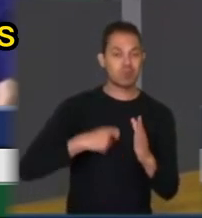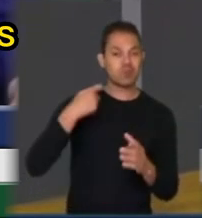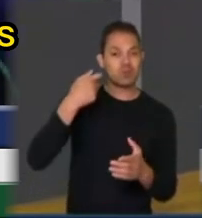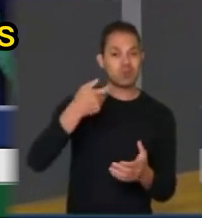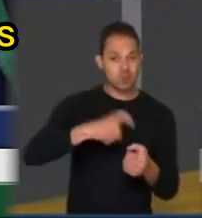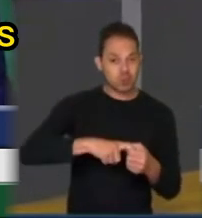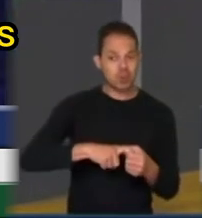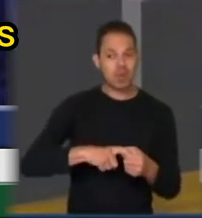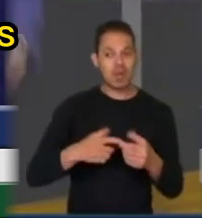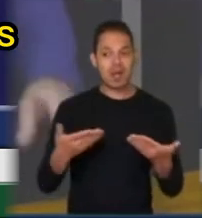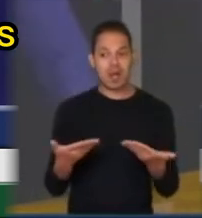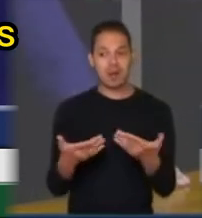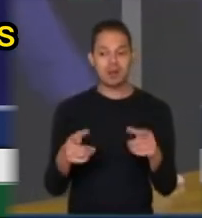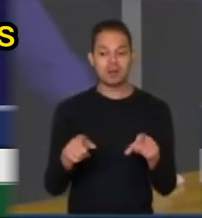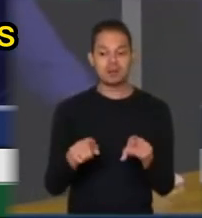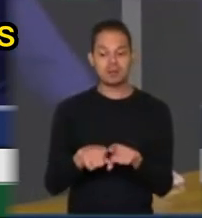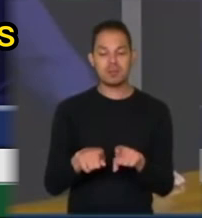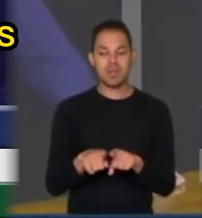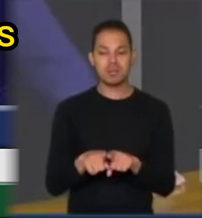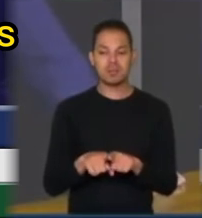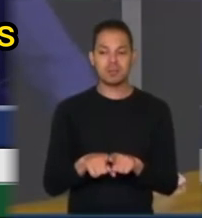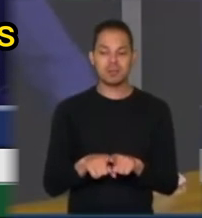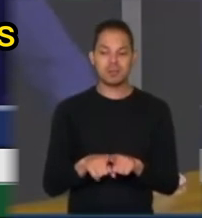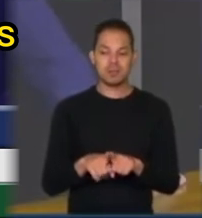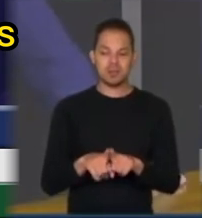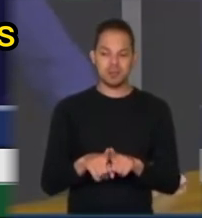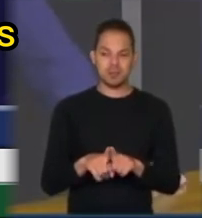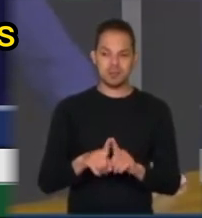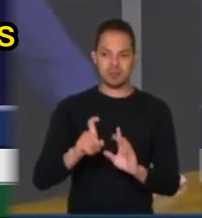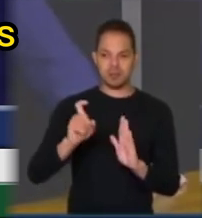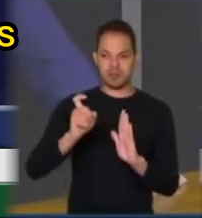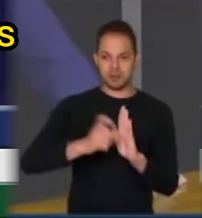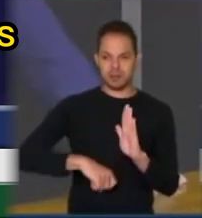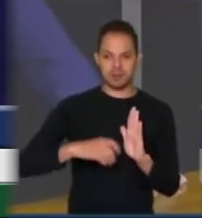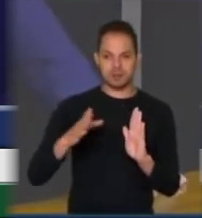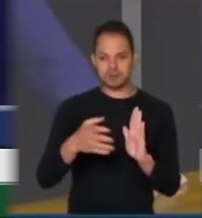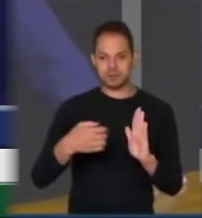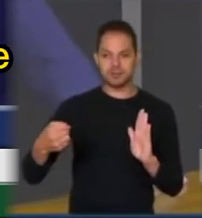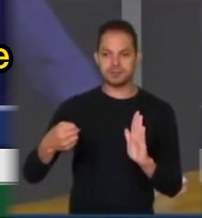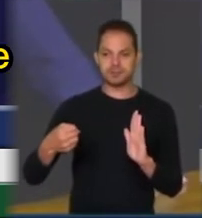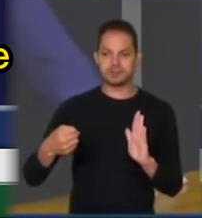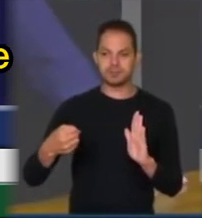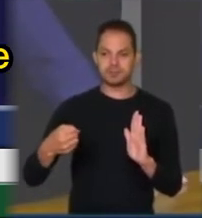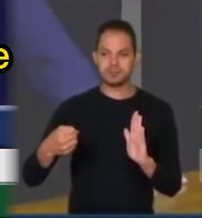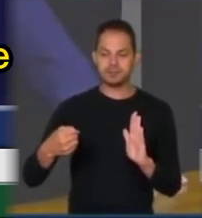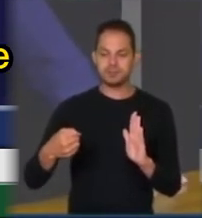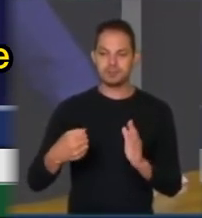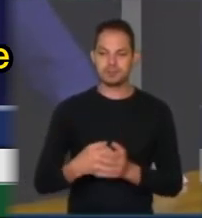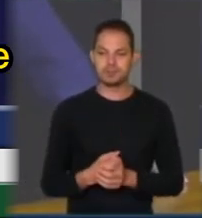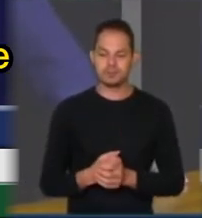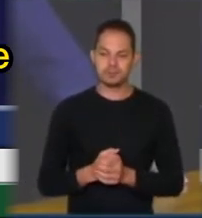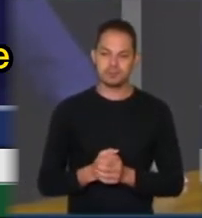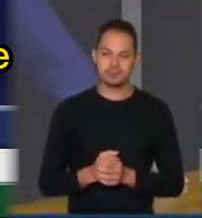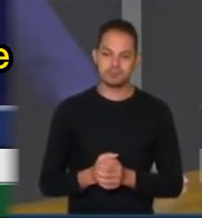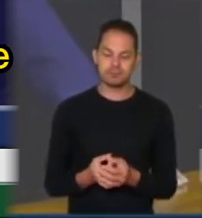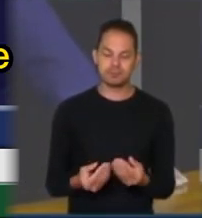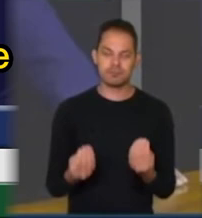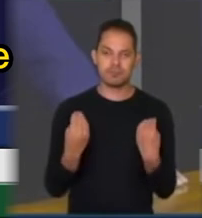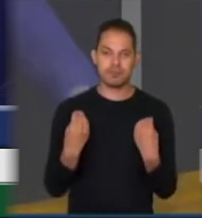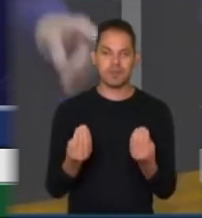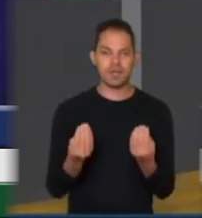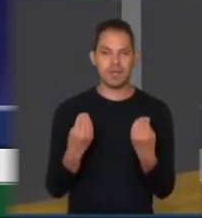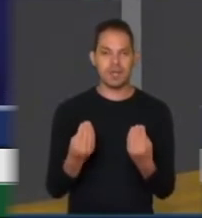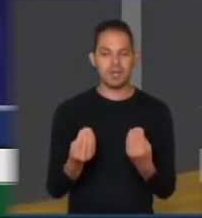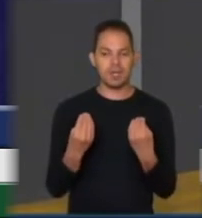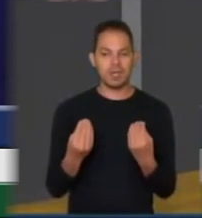agora também vai dar mais impostos sobre a cerveja. Veja só, você não